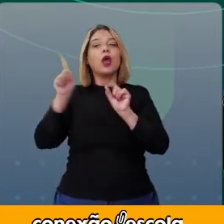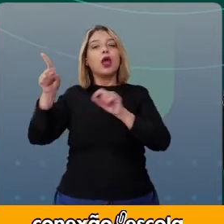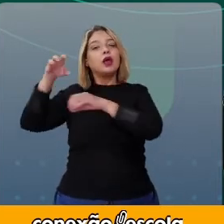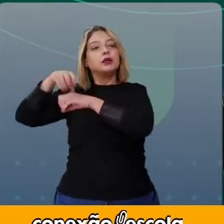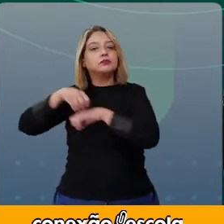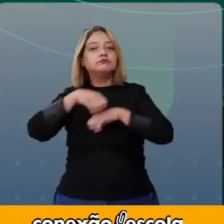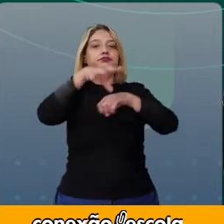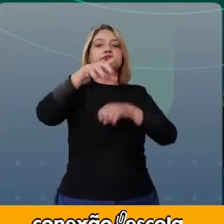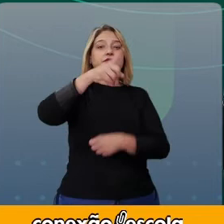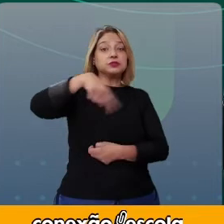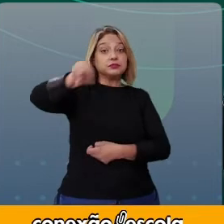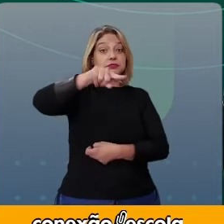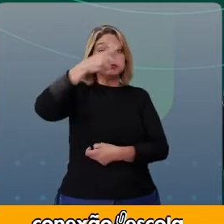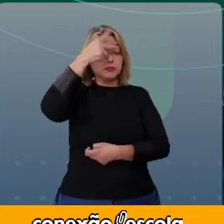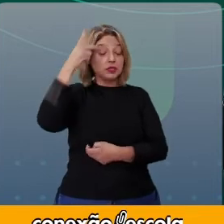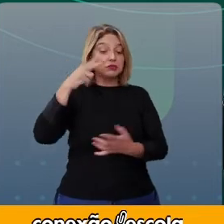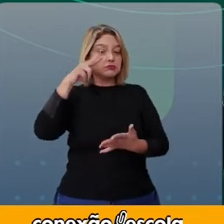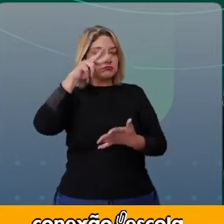trazendo ao leitor